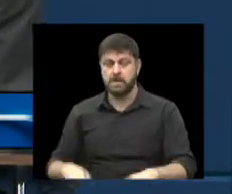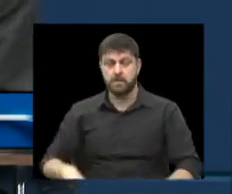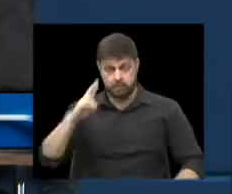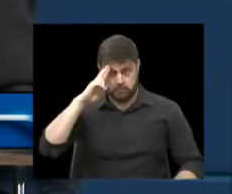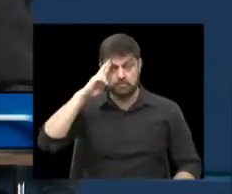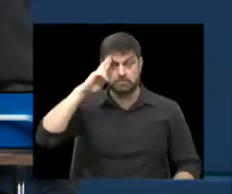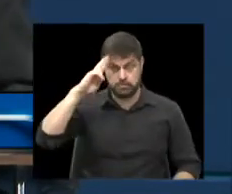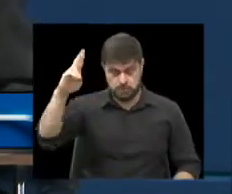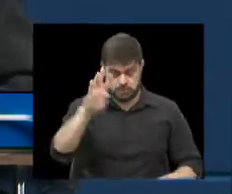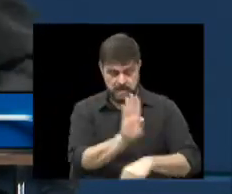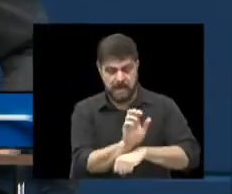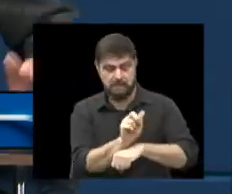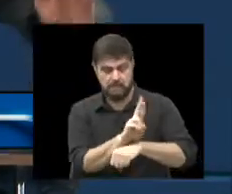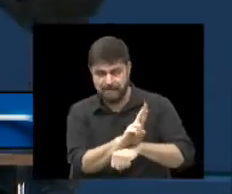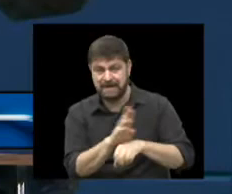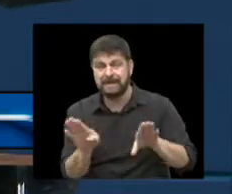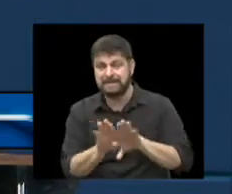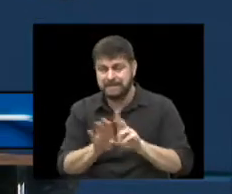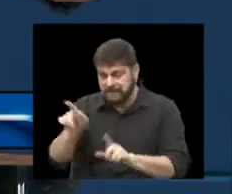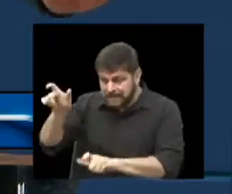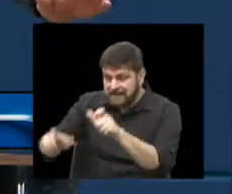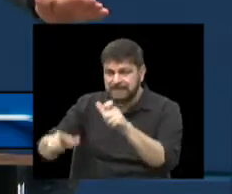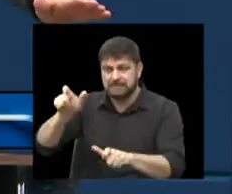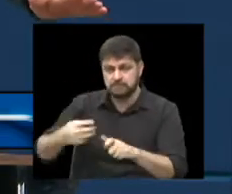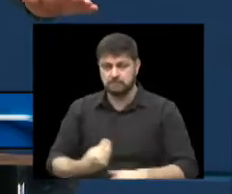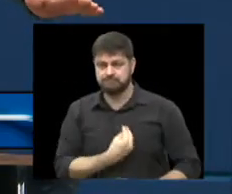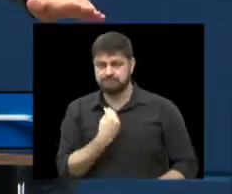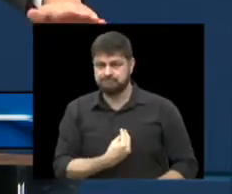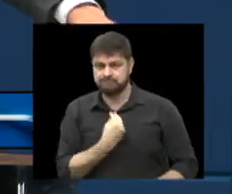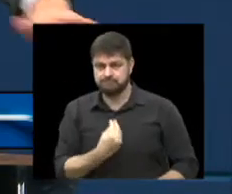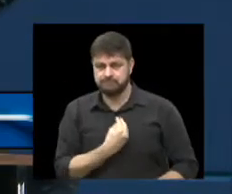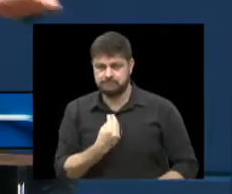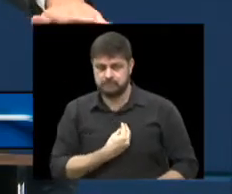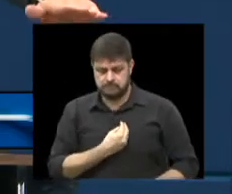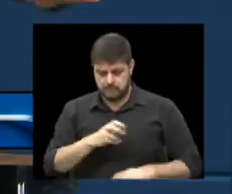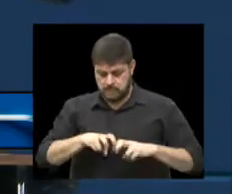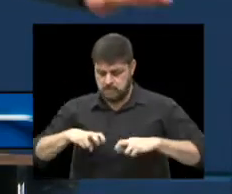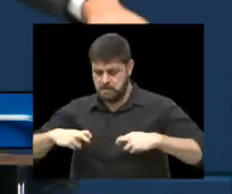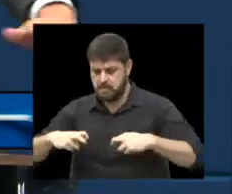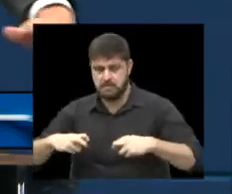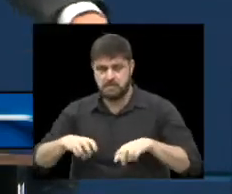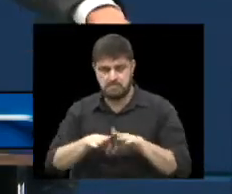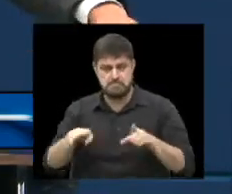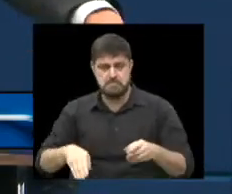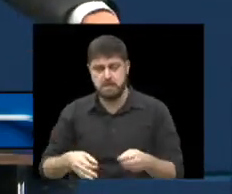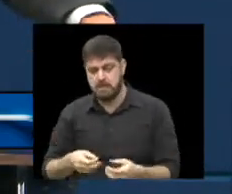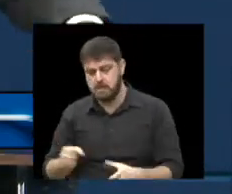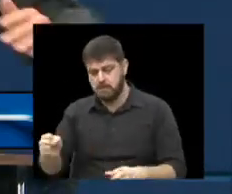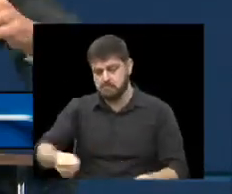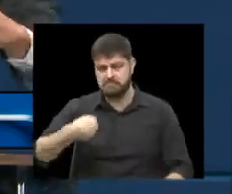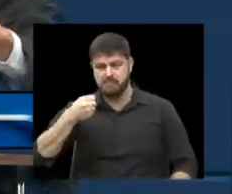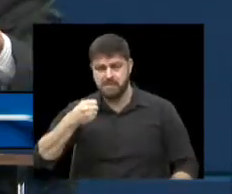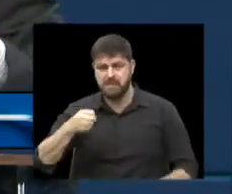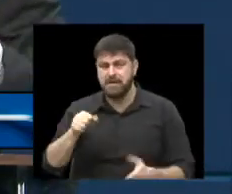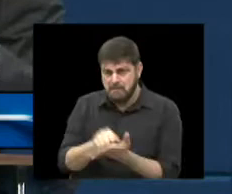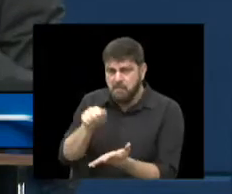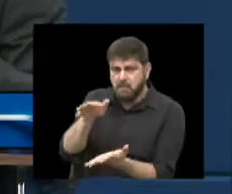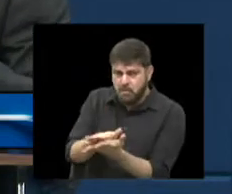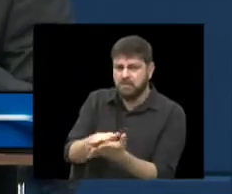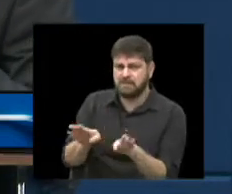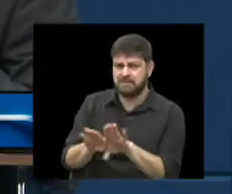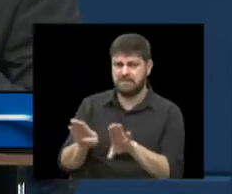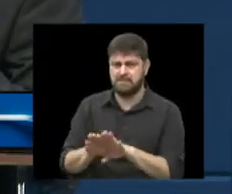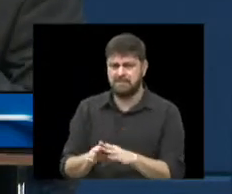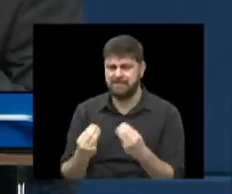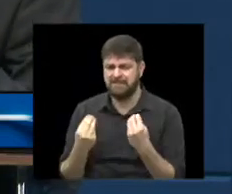do estabelecimento e para o consumidor, o frequentador. Vereador Gustavo Peta, uma parte.